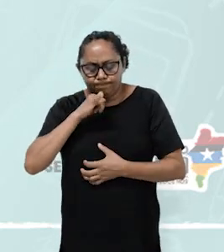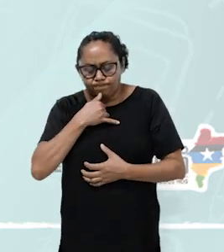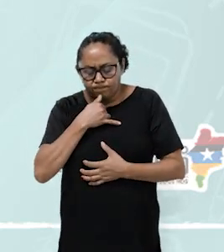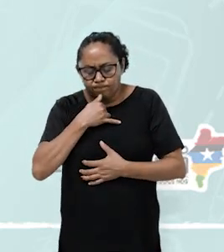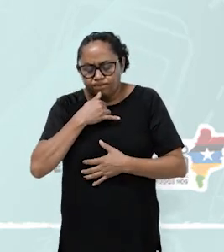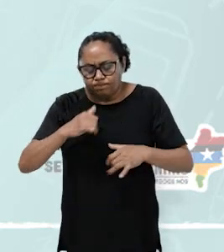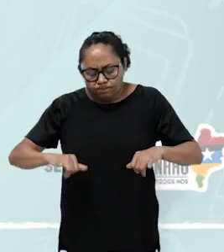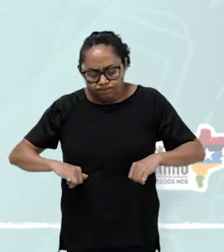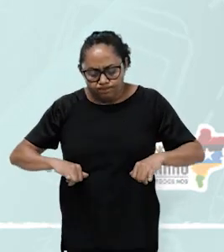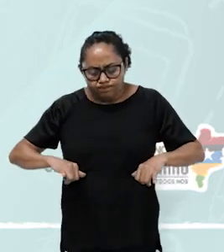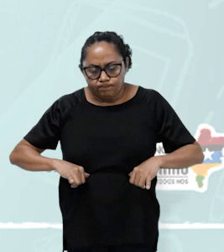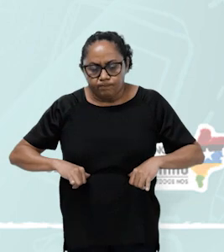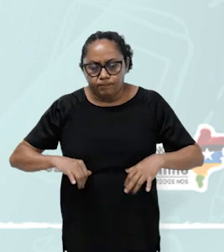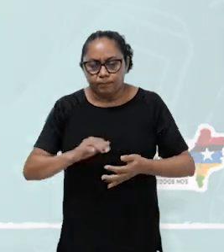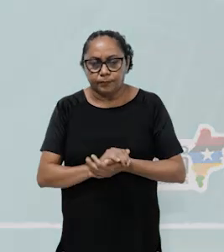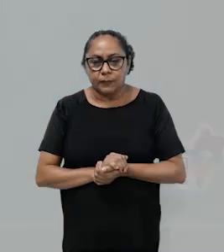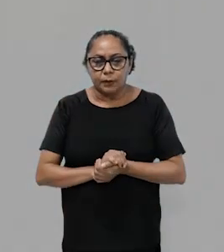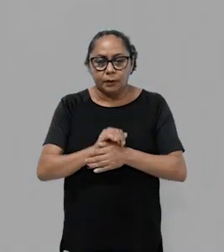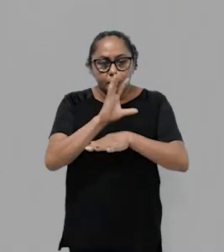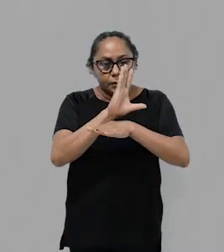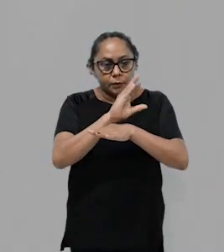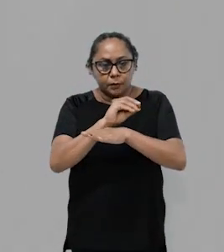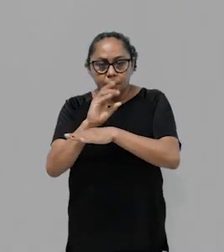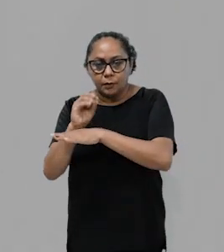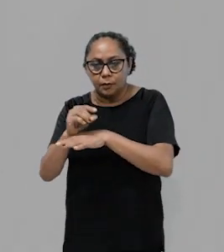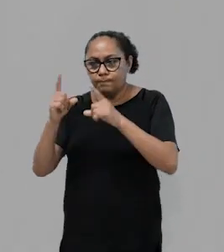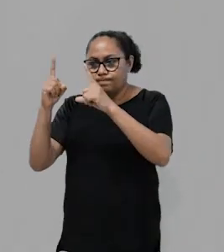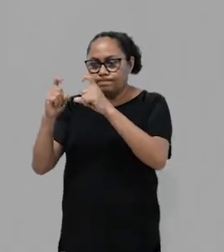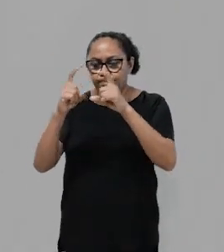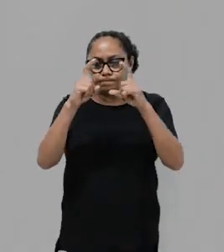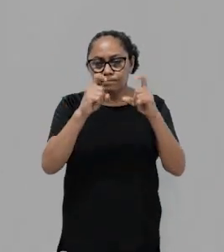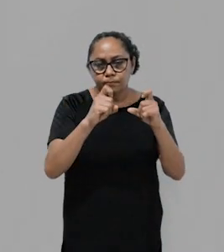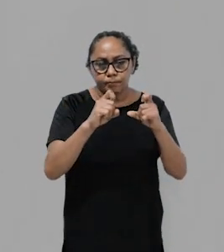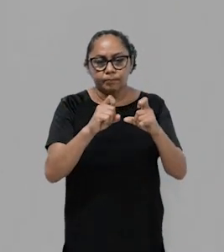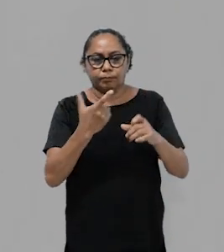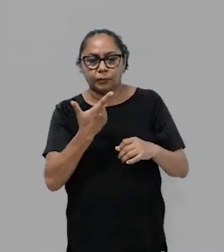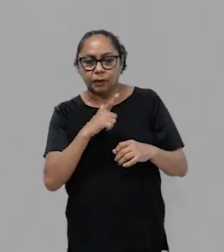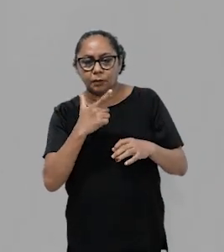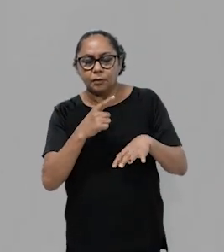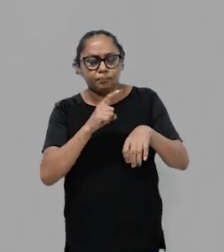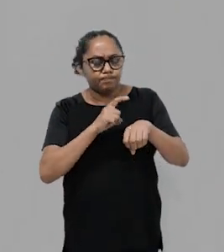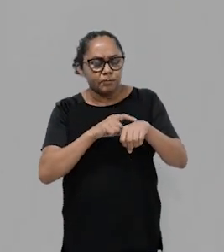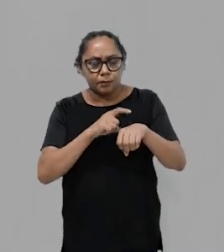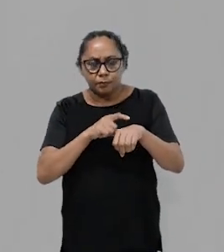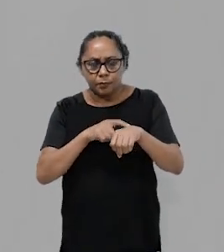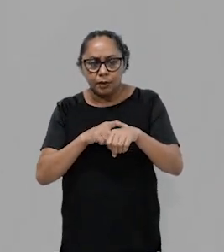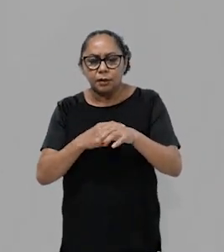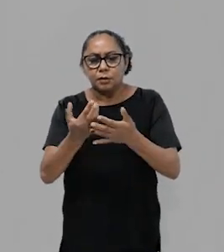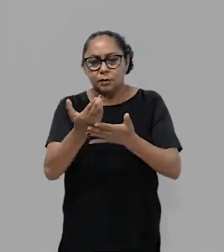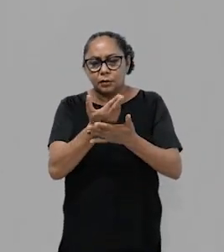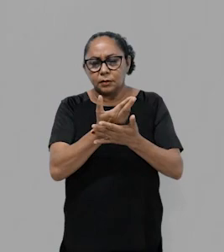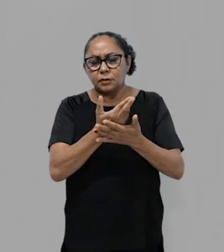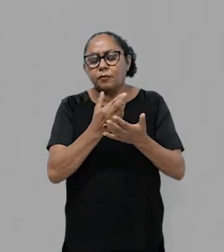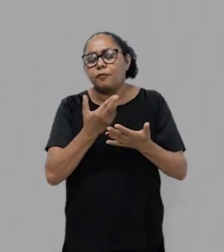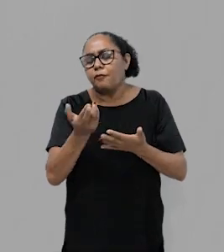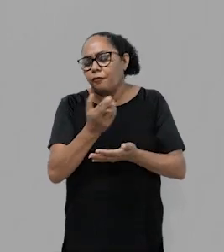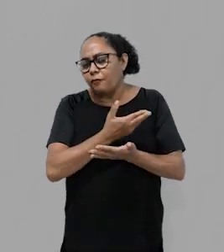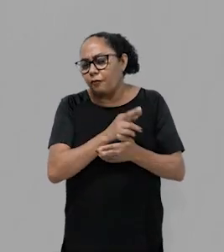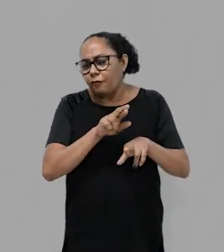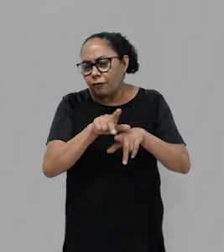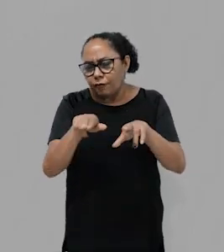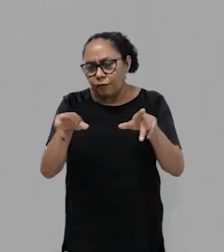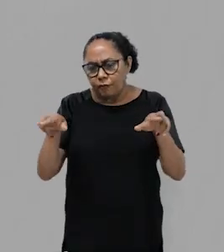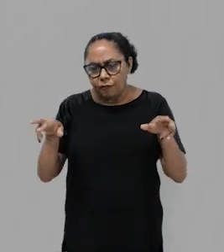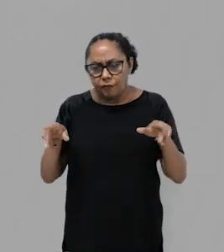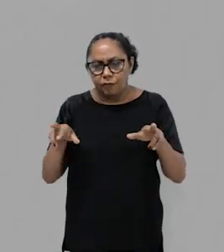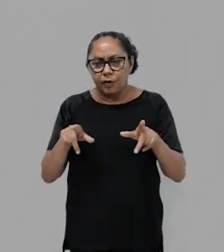retrato dele, a fotografia dele e o autorretrato mostram essa tristeza. Não tem um momento dos autorretratos, que são dezenas, né,